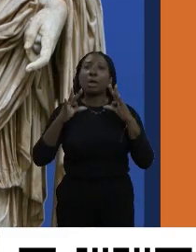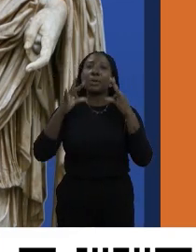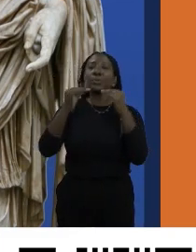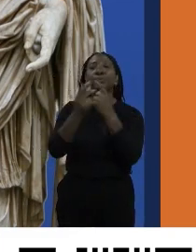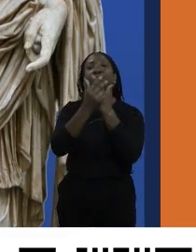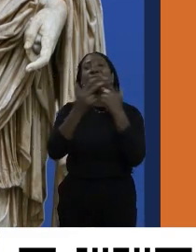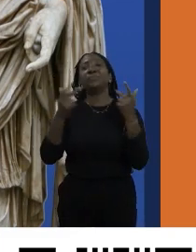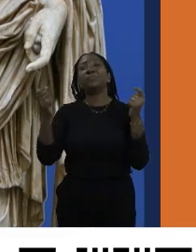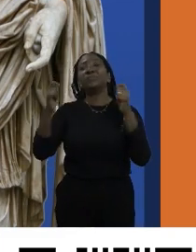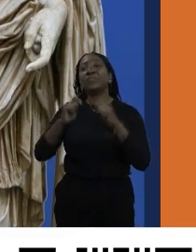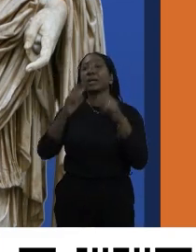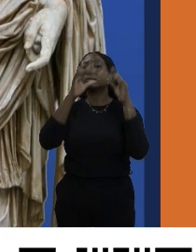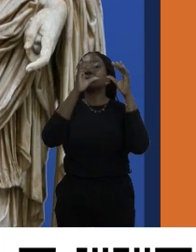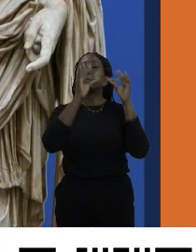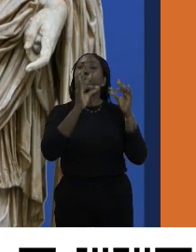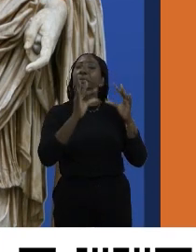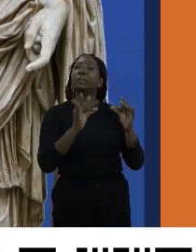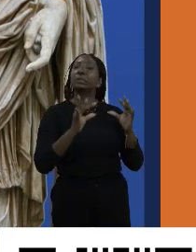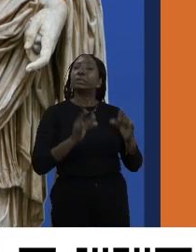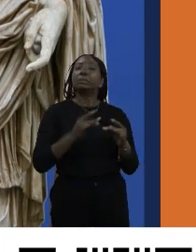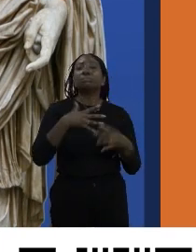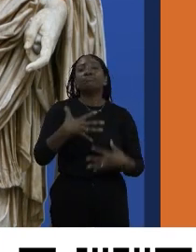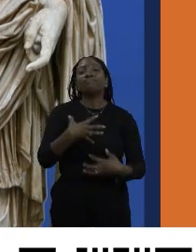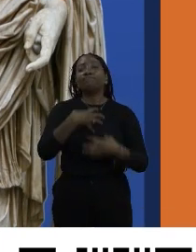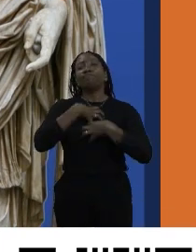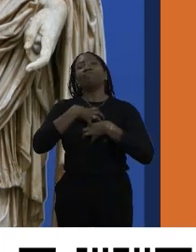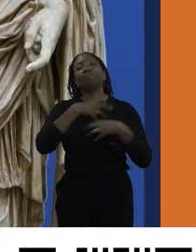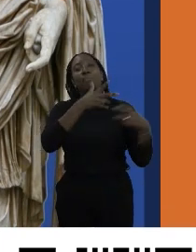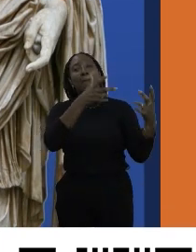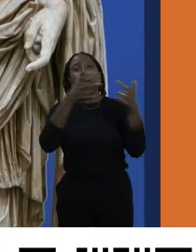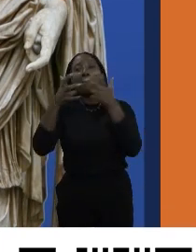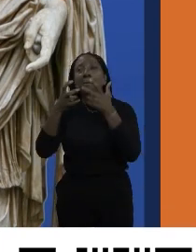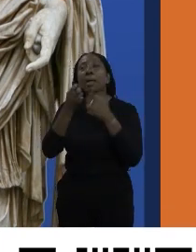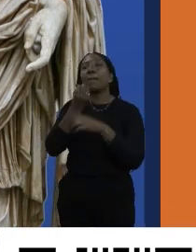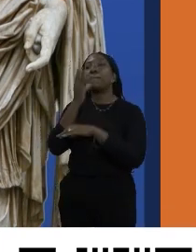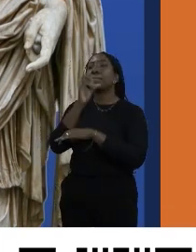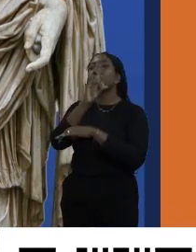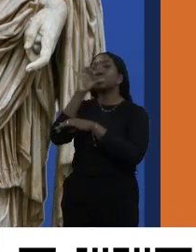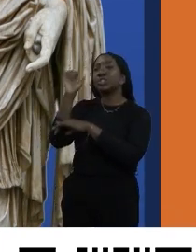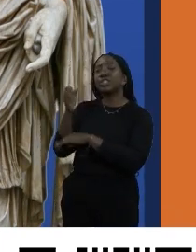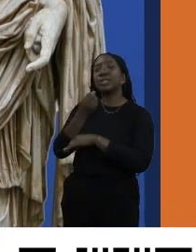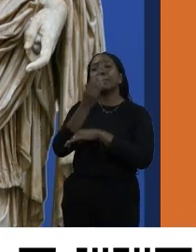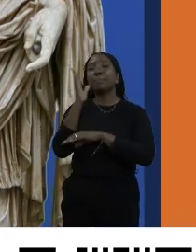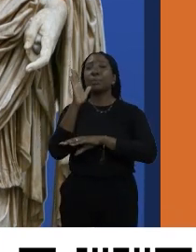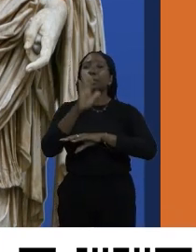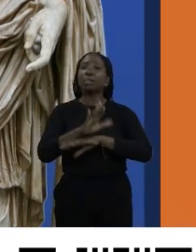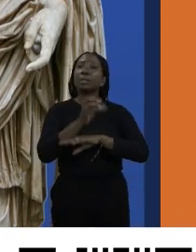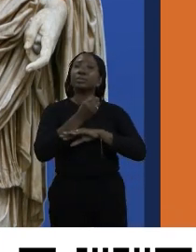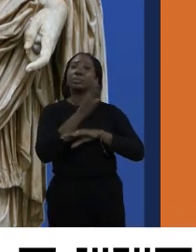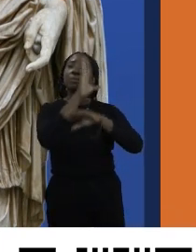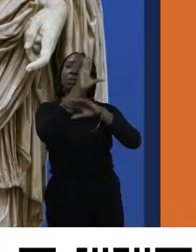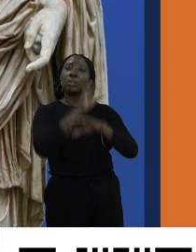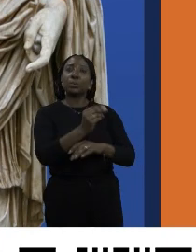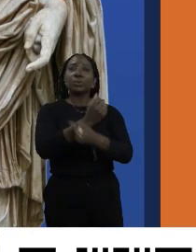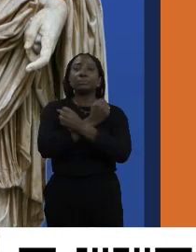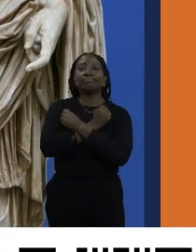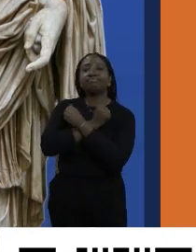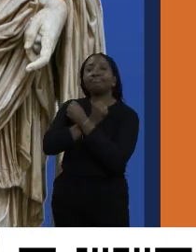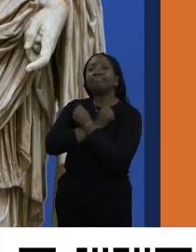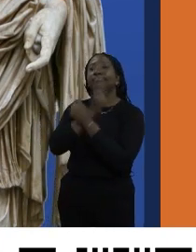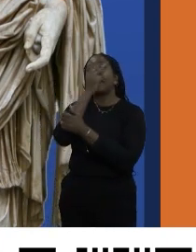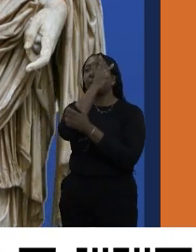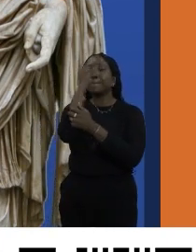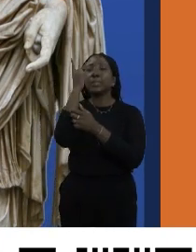fazendo, aos detalhes, sentir cheiro, sentir gosto, bom dia, boa tarde, boa noite, abraçar as pessoas. Isso faz uma